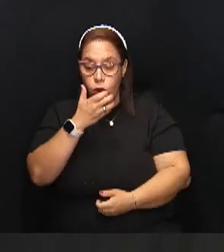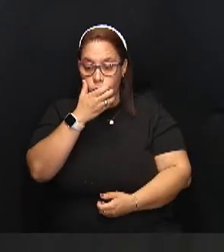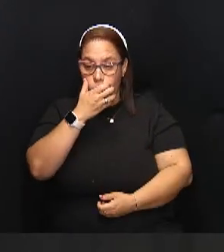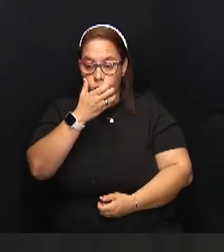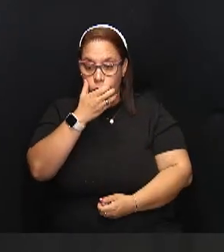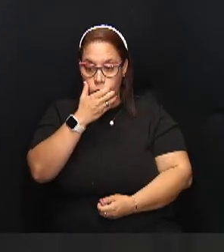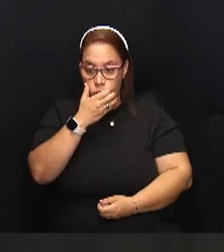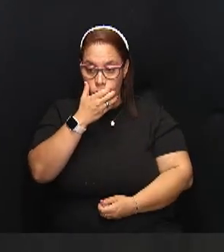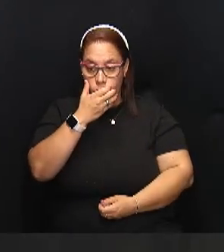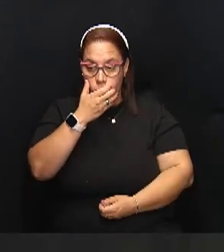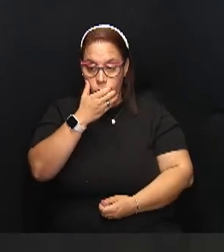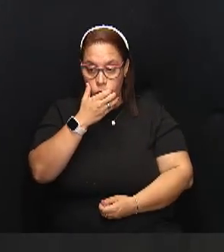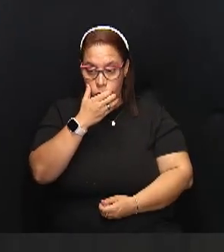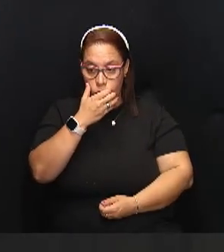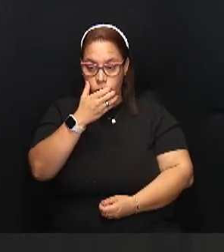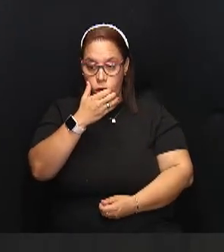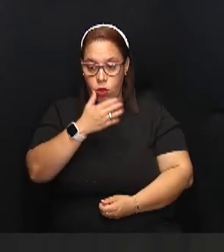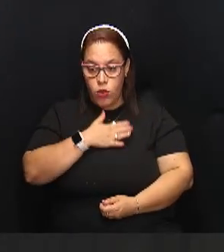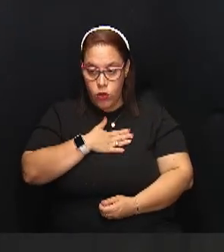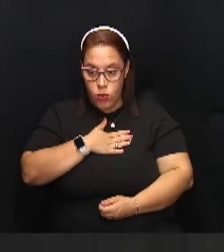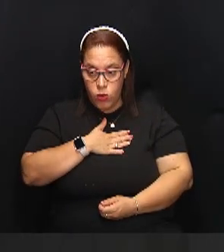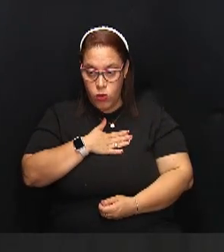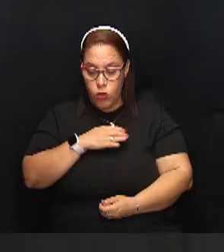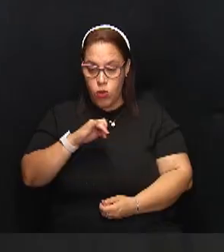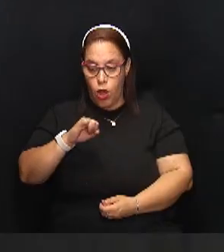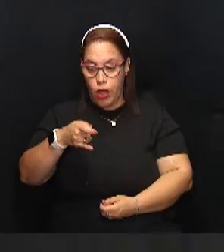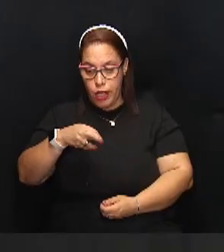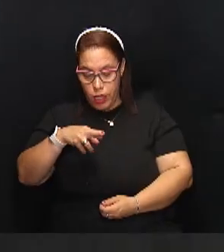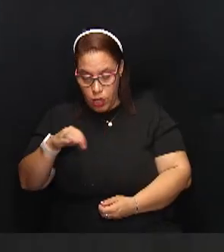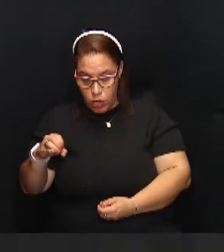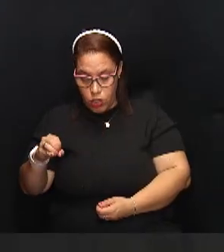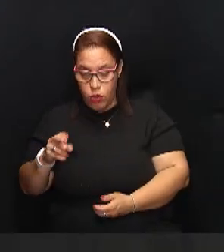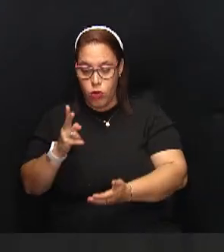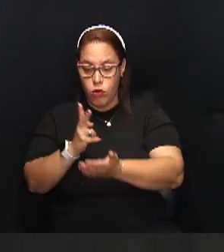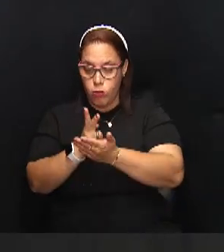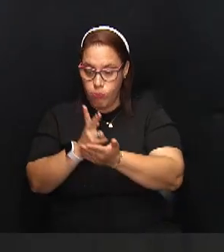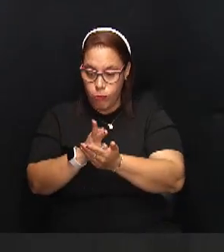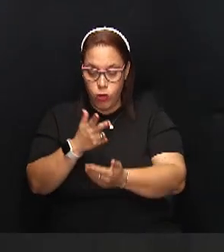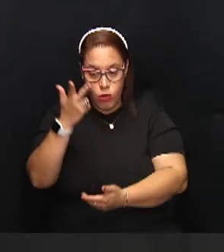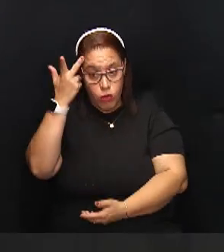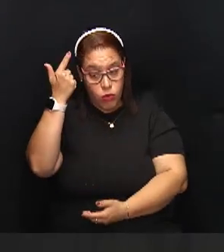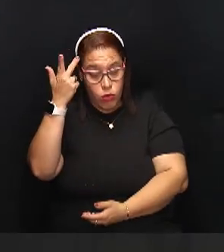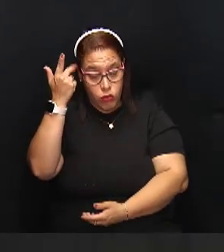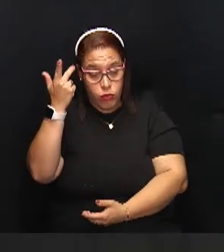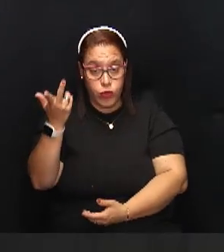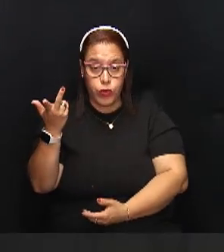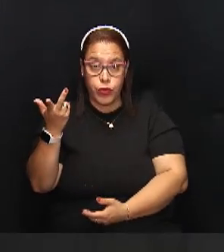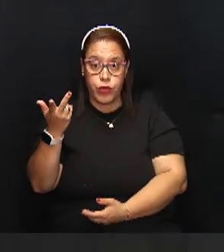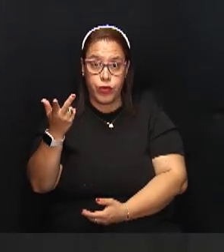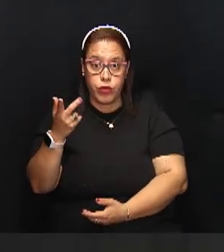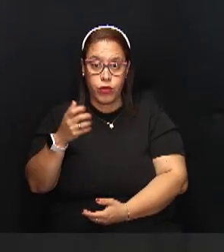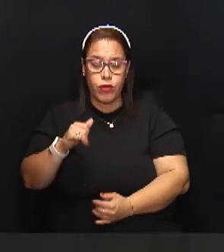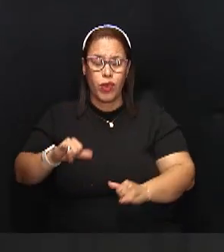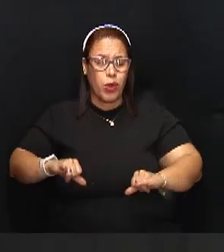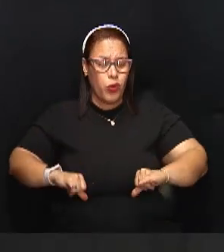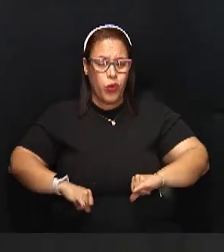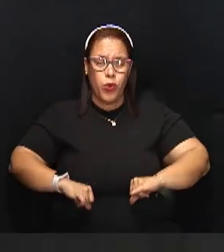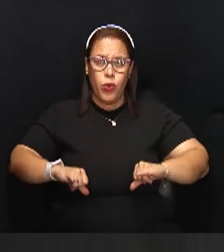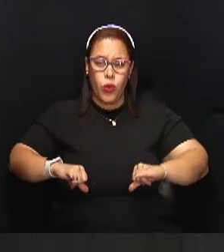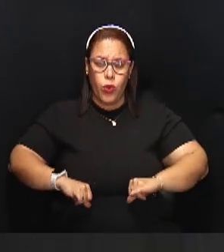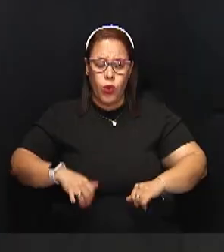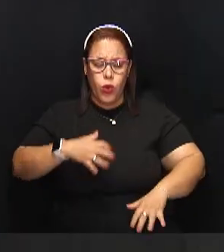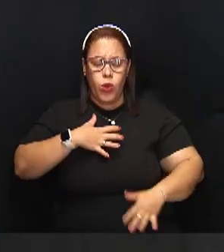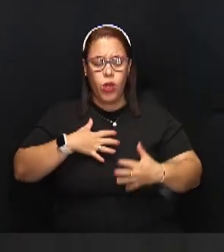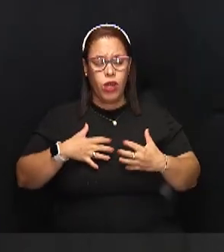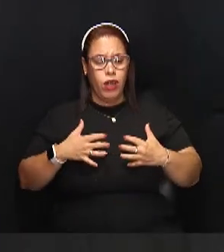para manter a sua capacidade respiratória, para que ela não entrasse num quadro de sofrimento respiratório